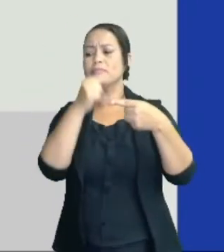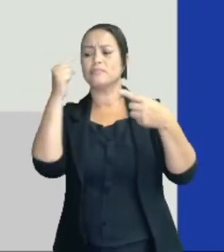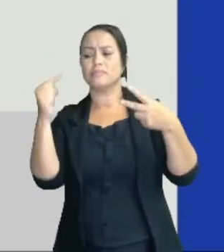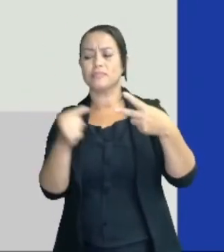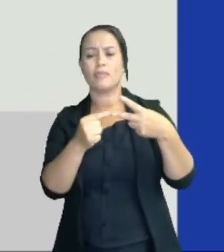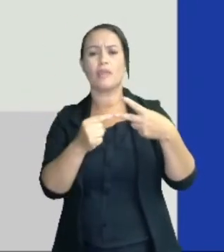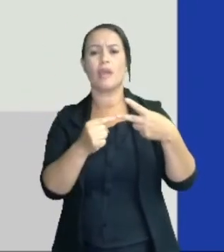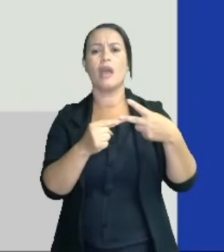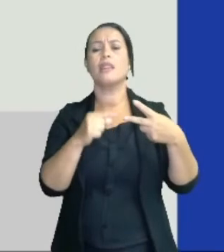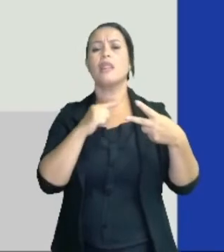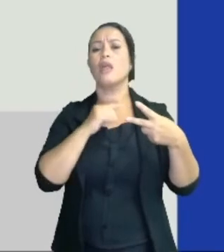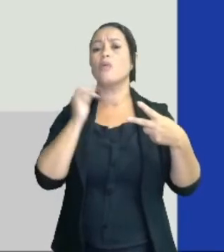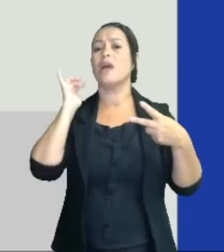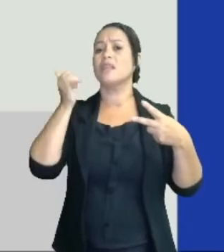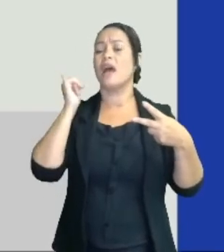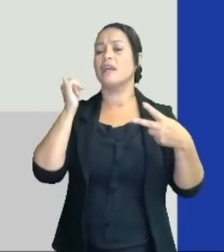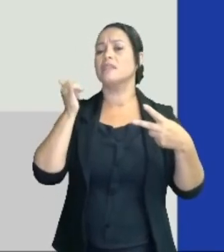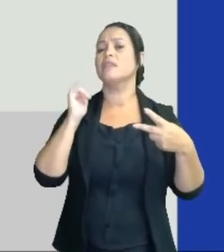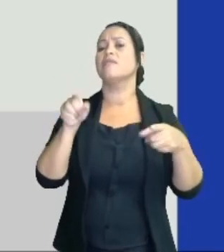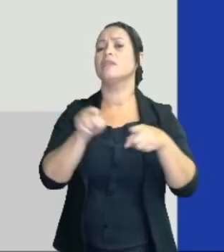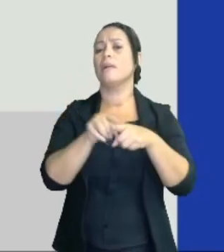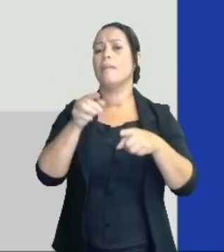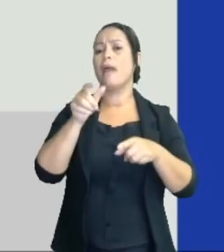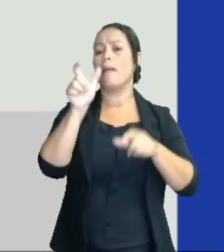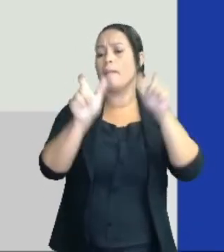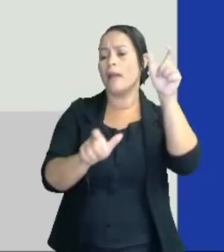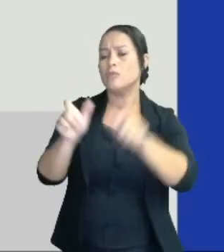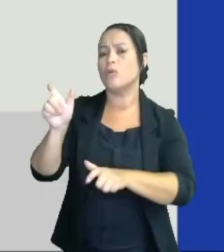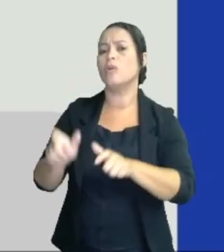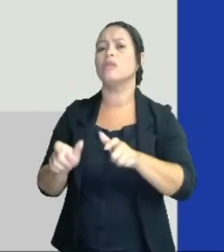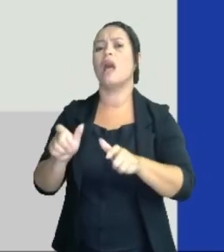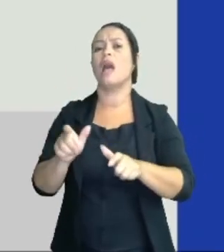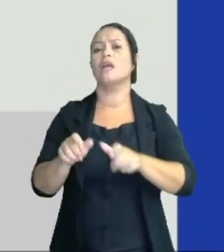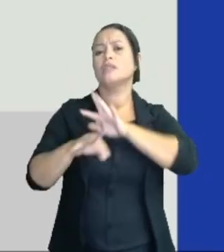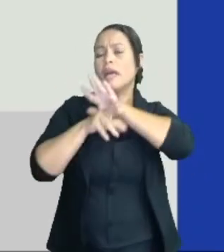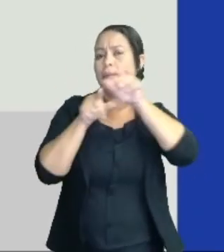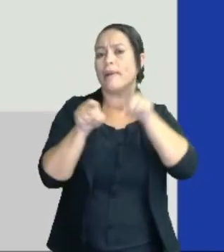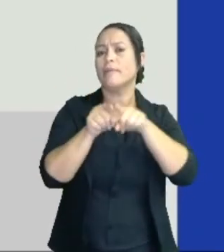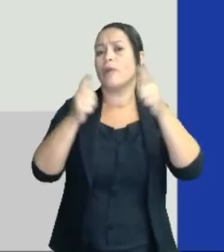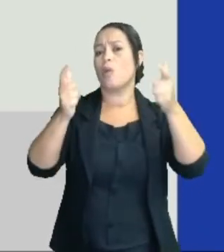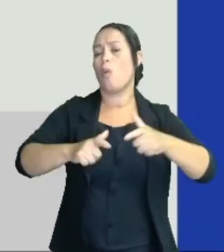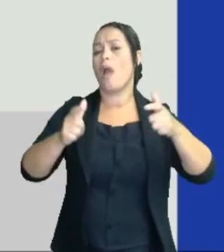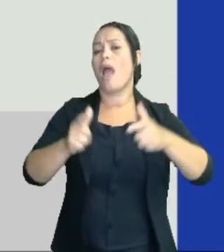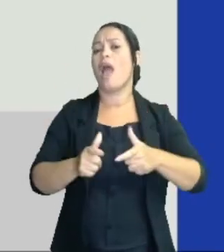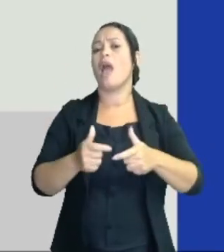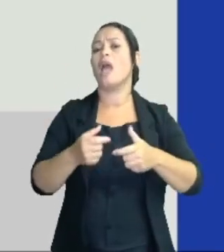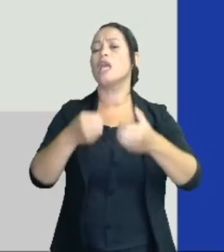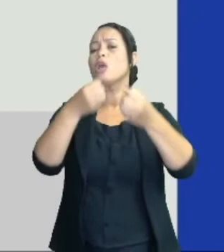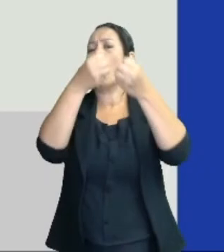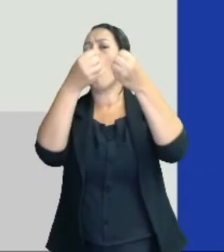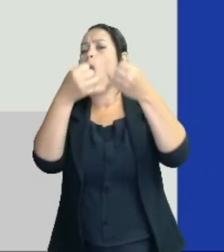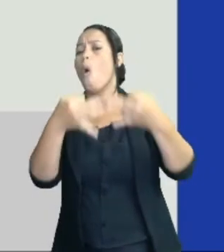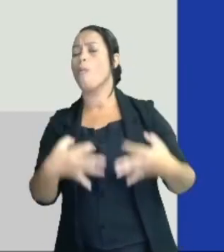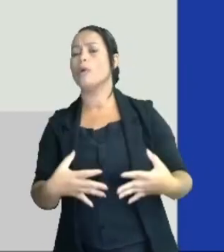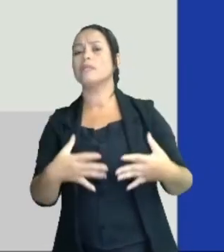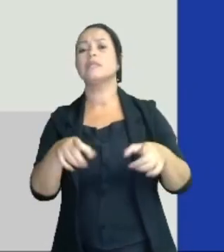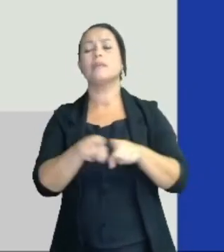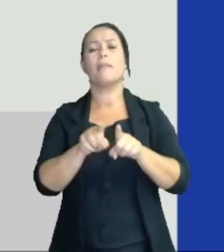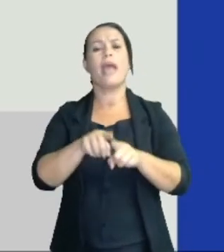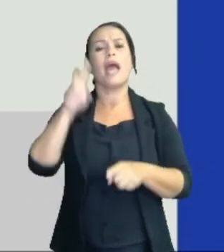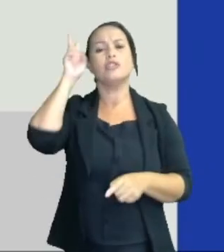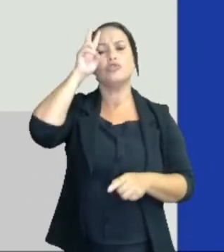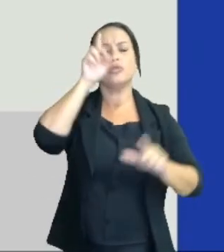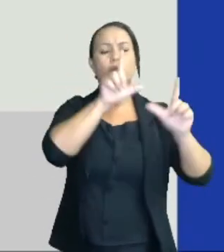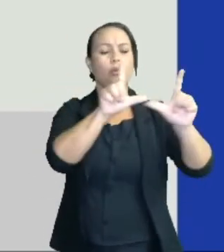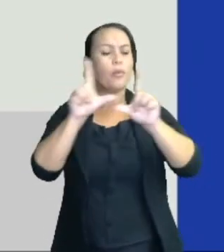das narrativas: enredo, personagem, tempo, lugar e desfecho. Então, as histórias em quadrinhos,